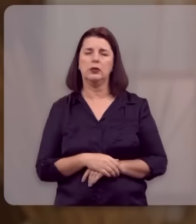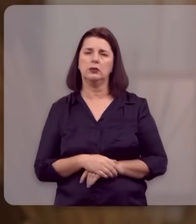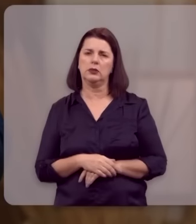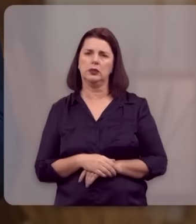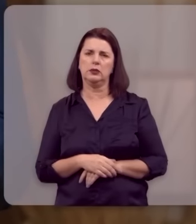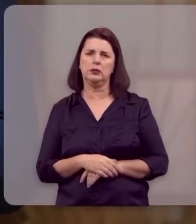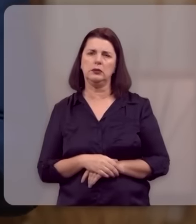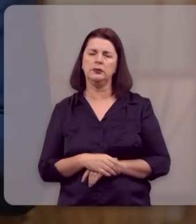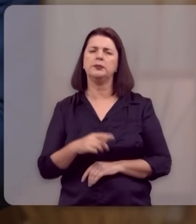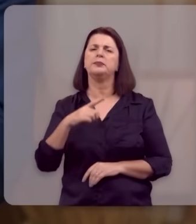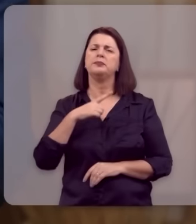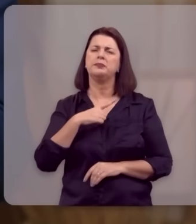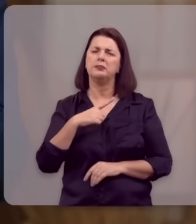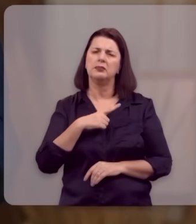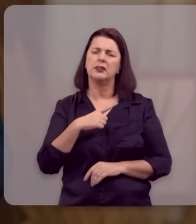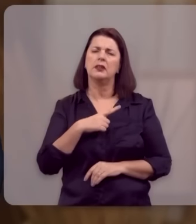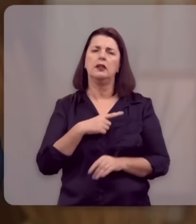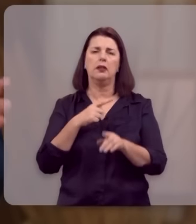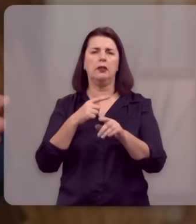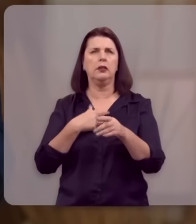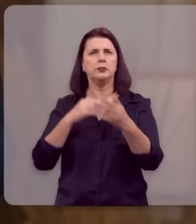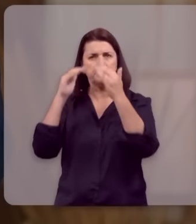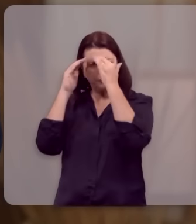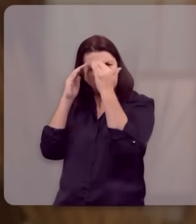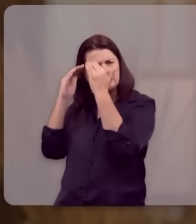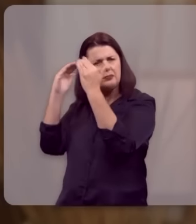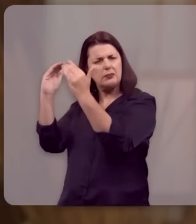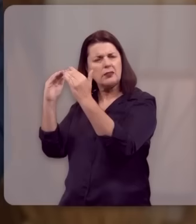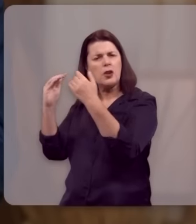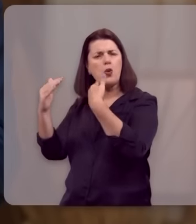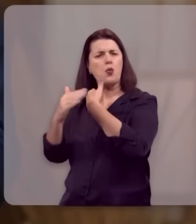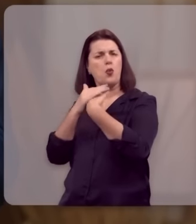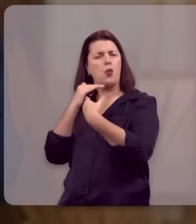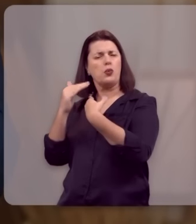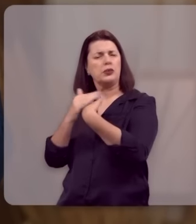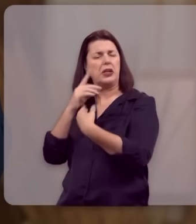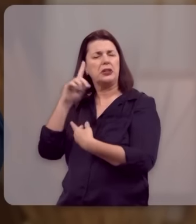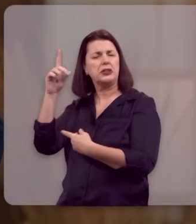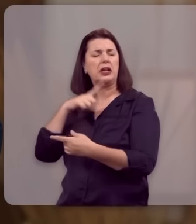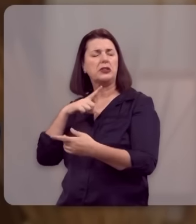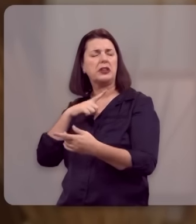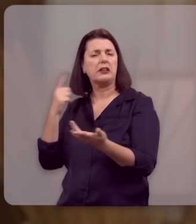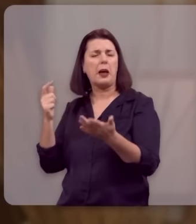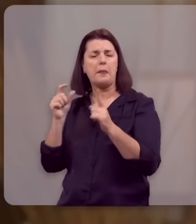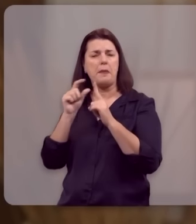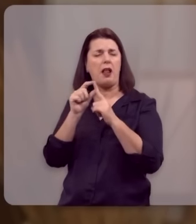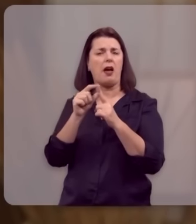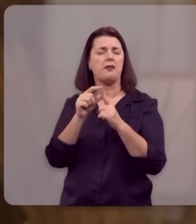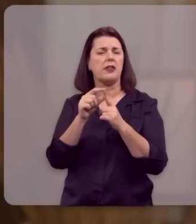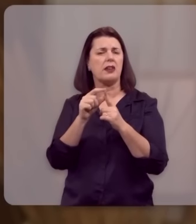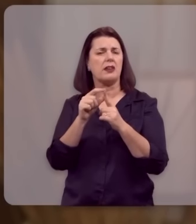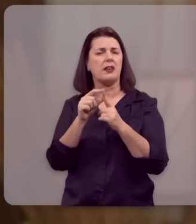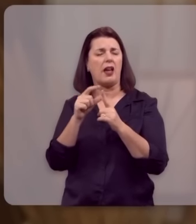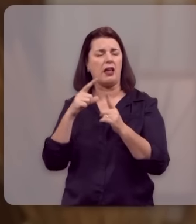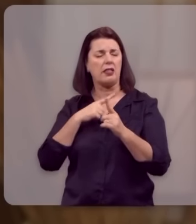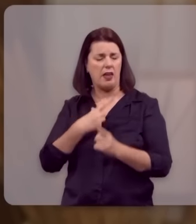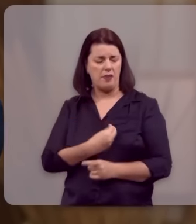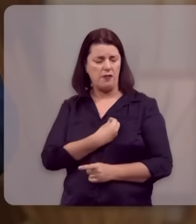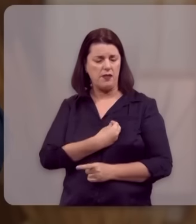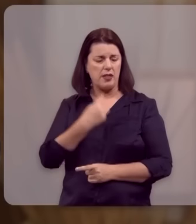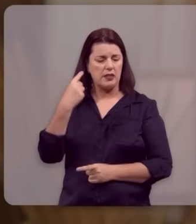Você tem seguido os conselhos de Deus que estão na palavra para ter uma vida sábia, santa